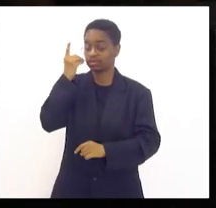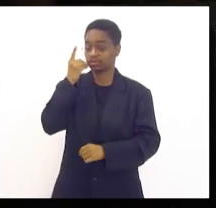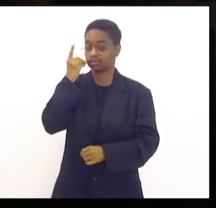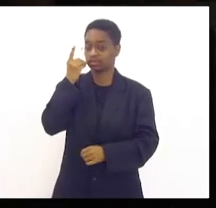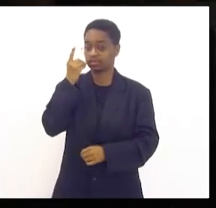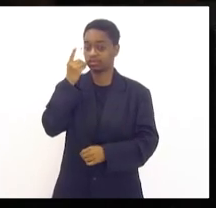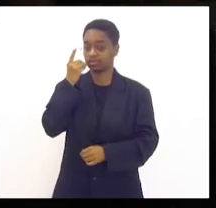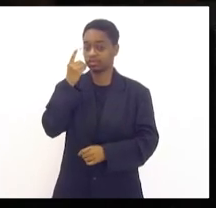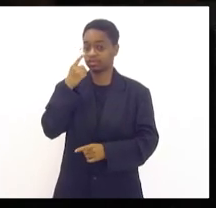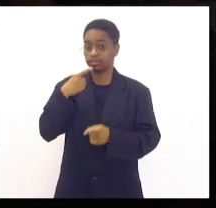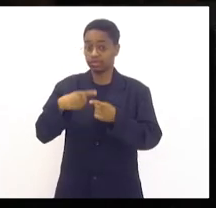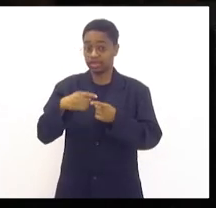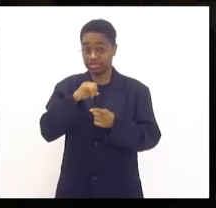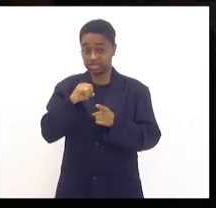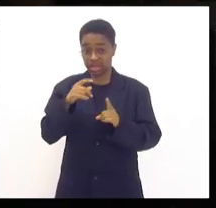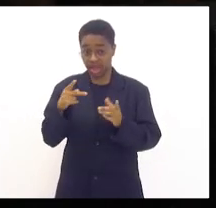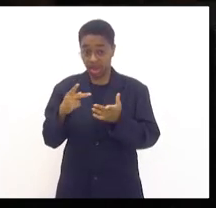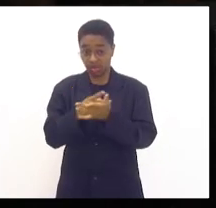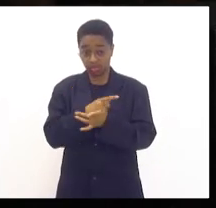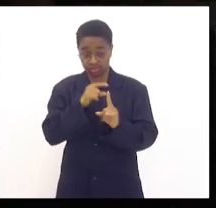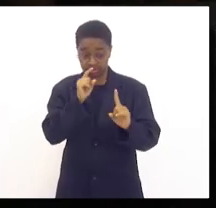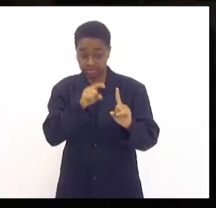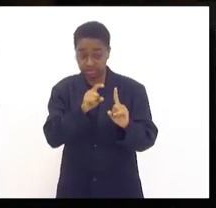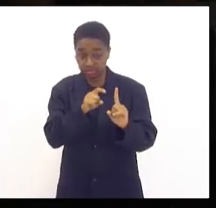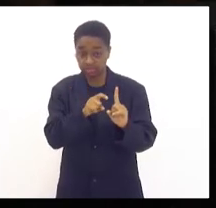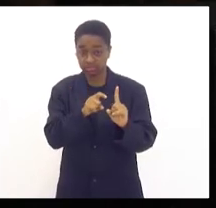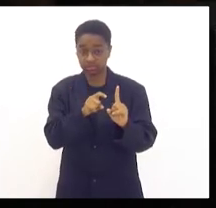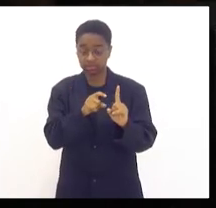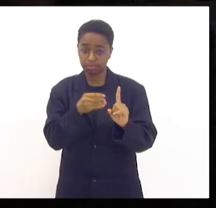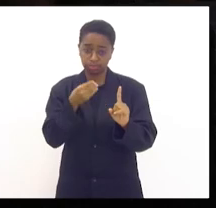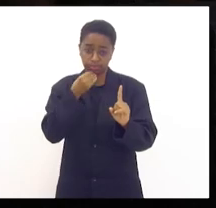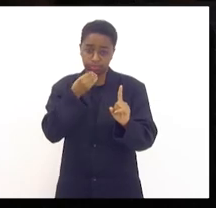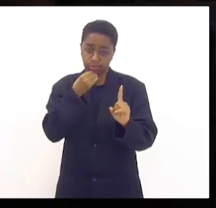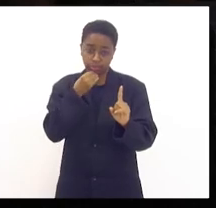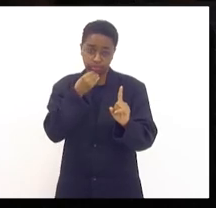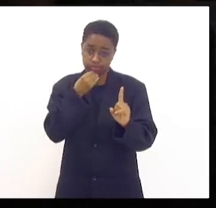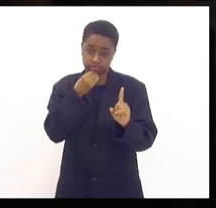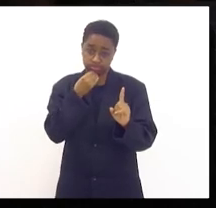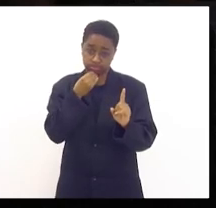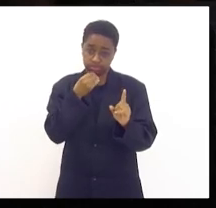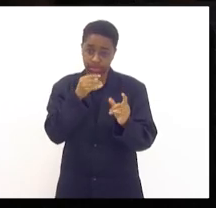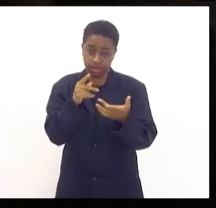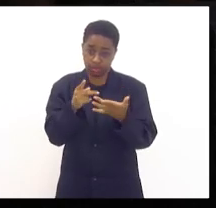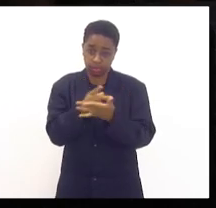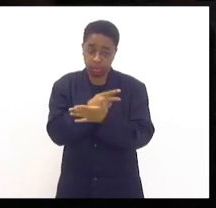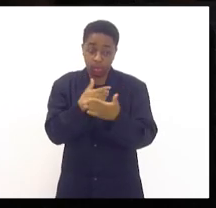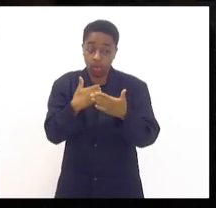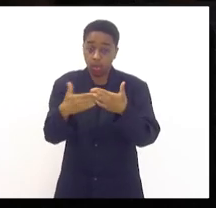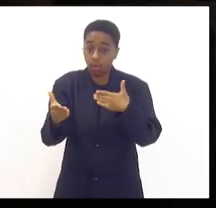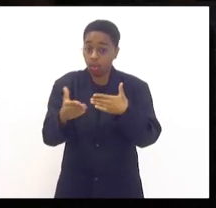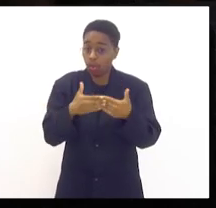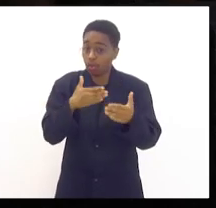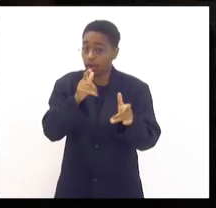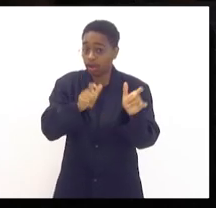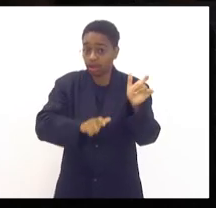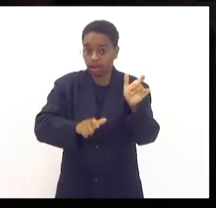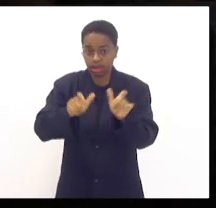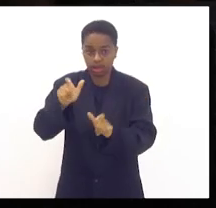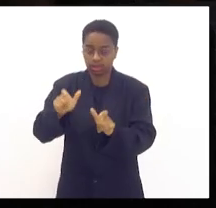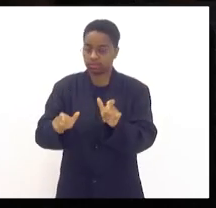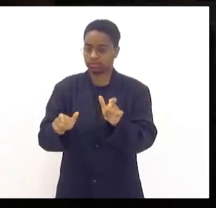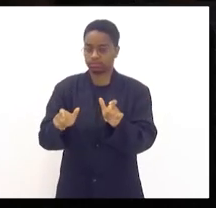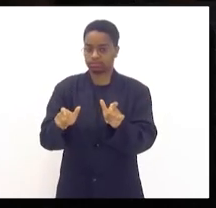como aconteceu com Vossa Excelência, poderia acontecer com qualquer um de